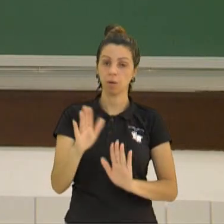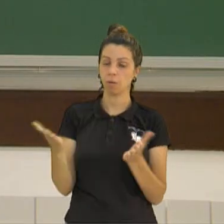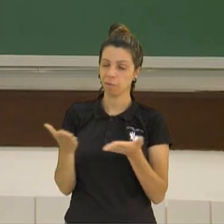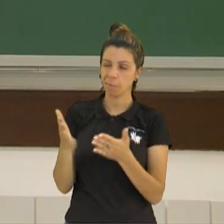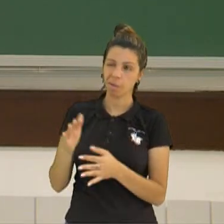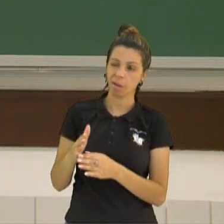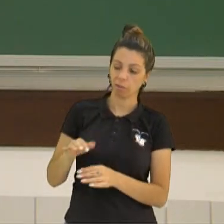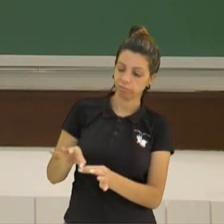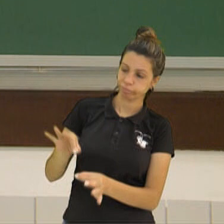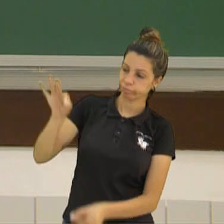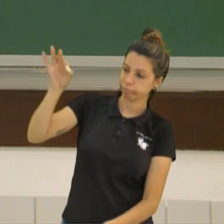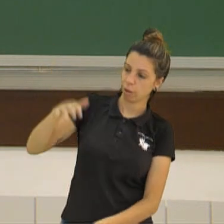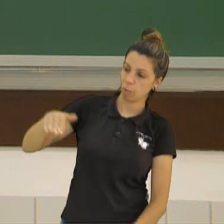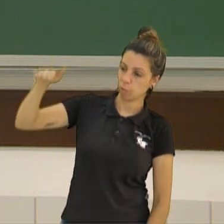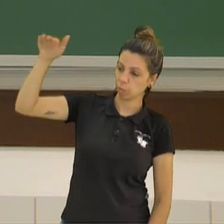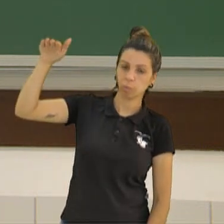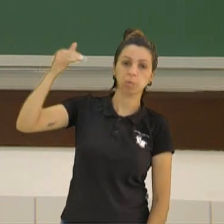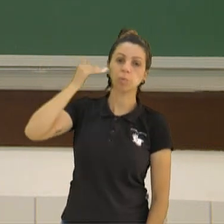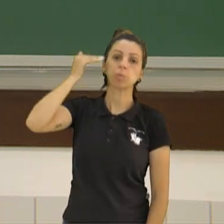altura. Então,